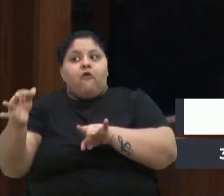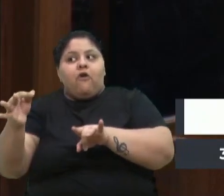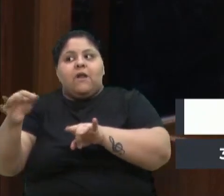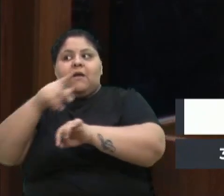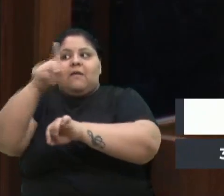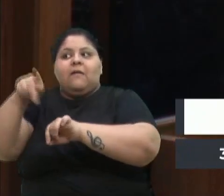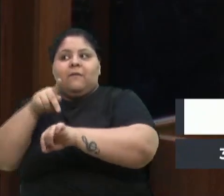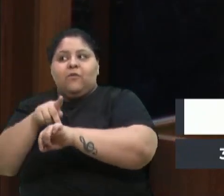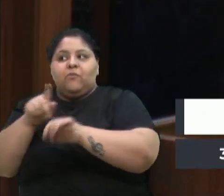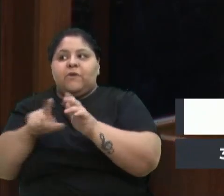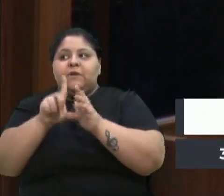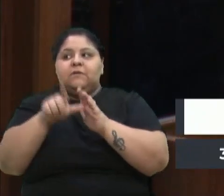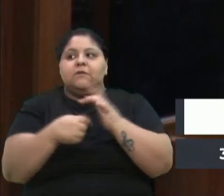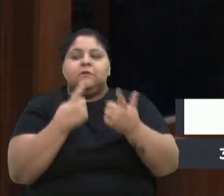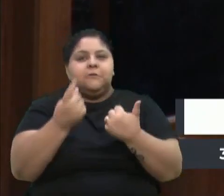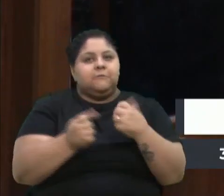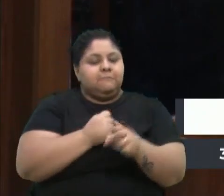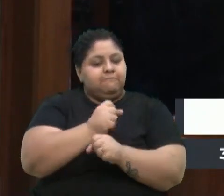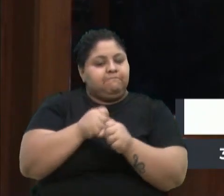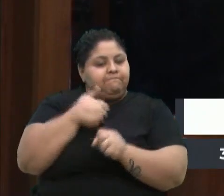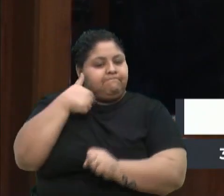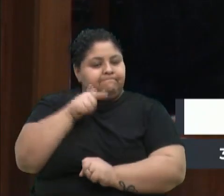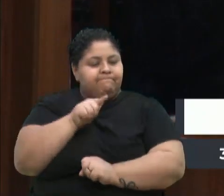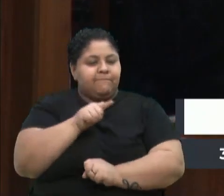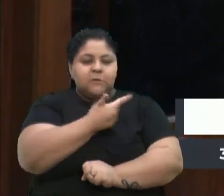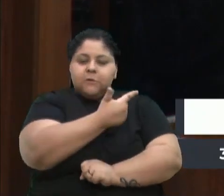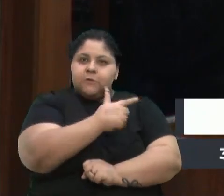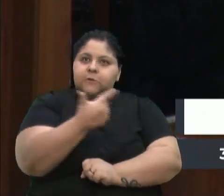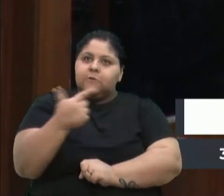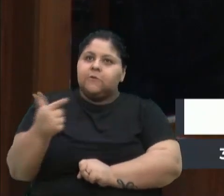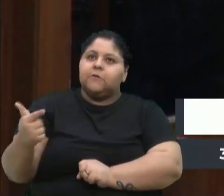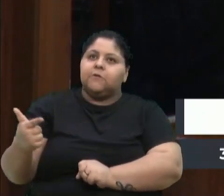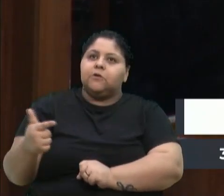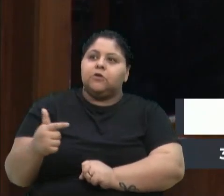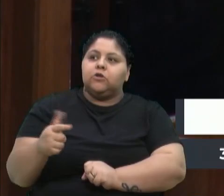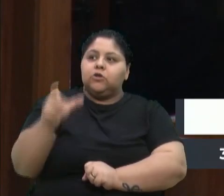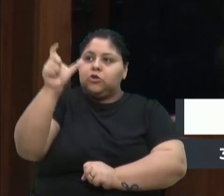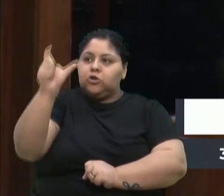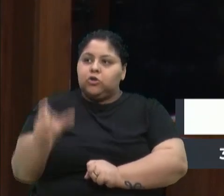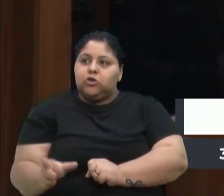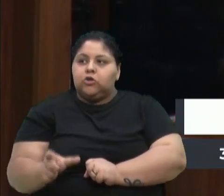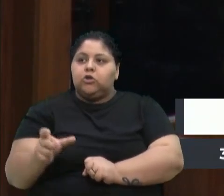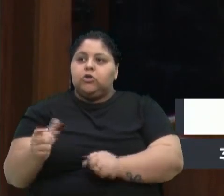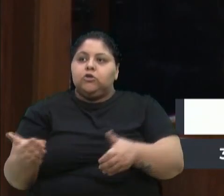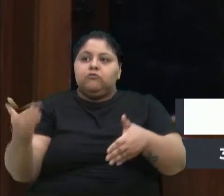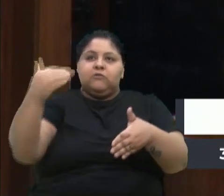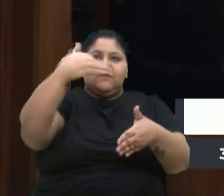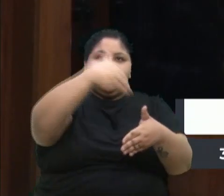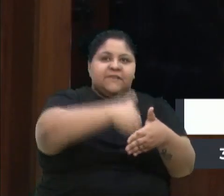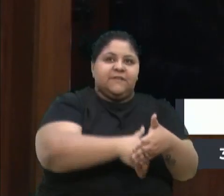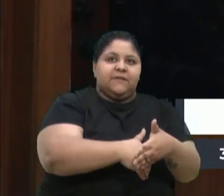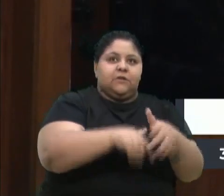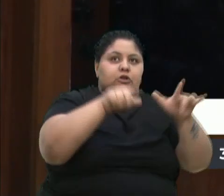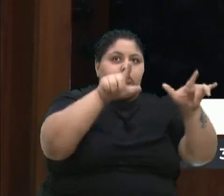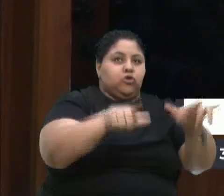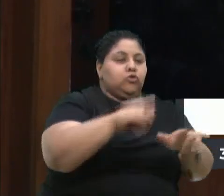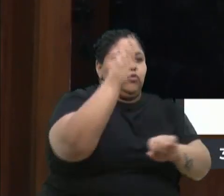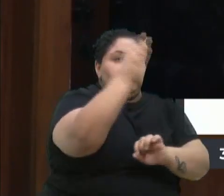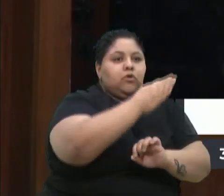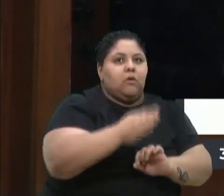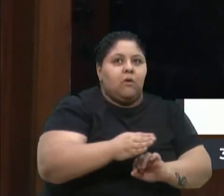anos, conseguimos novamente recolocar nossos atletas na seleção brasileira em disputa no